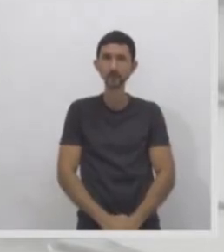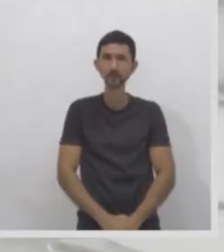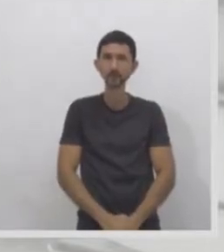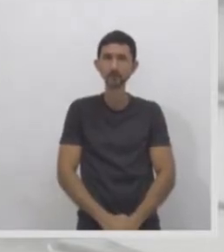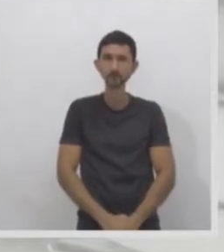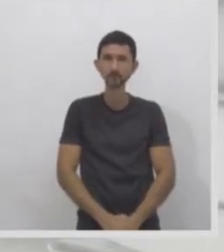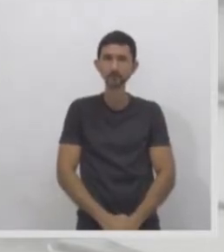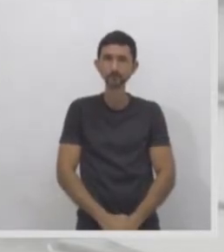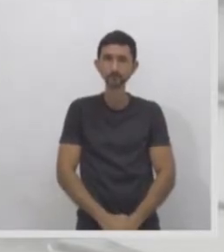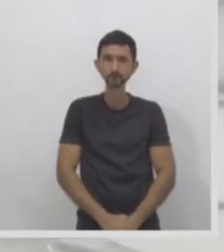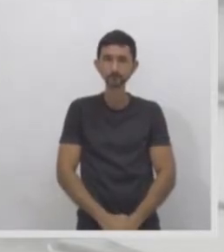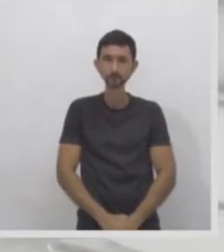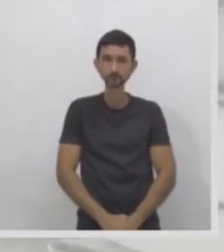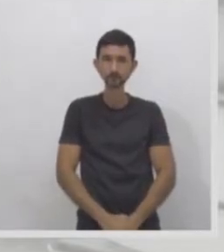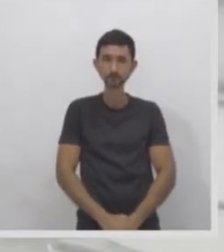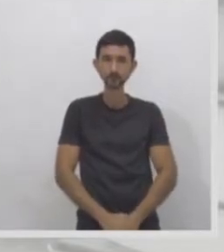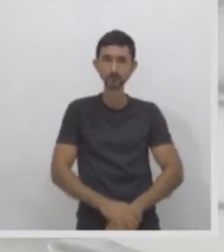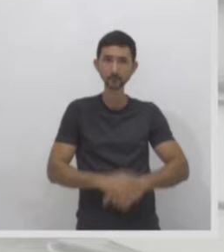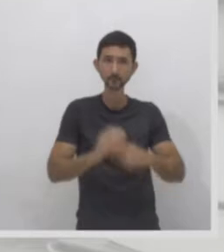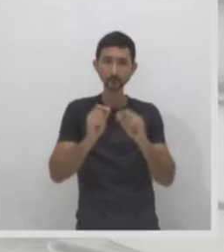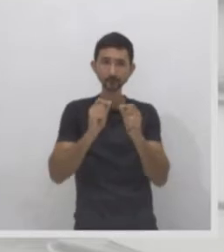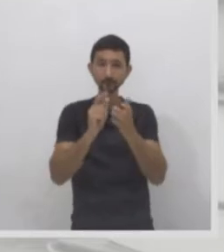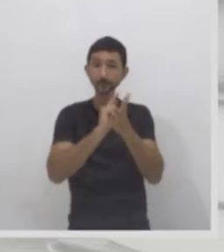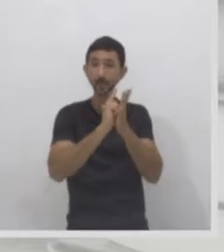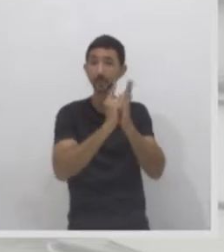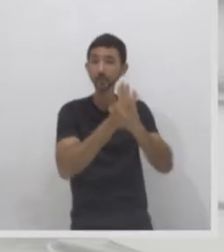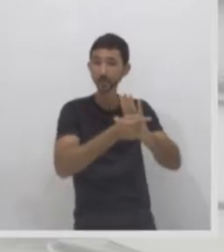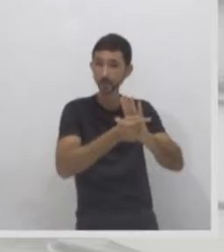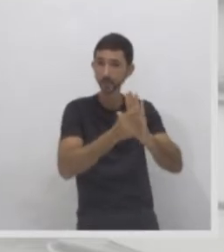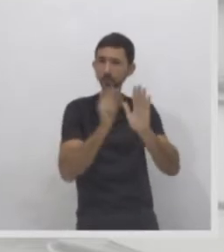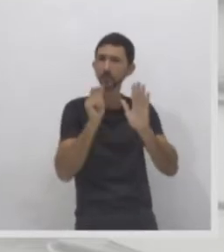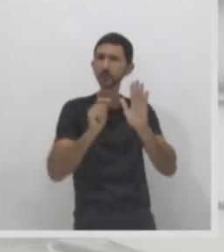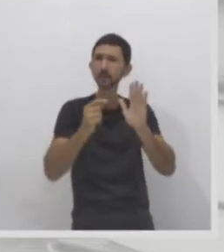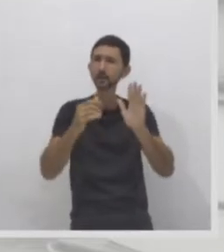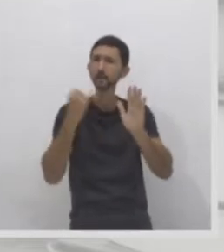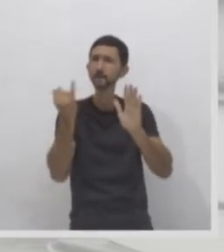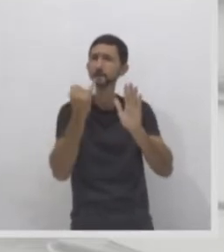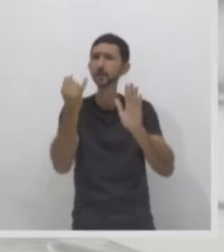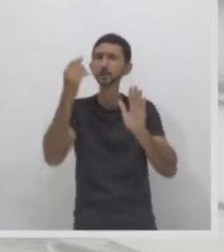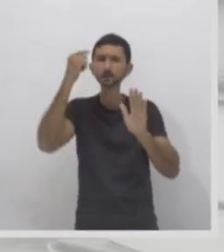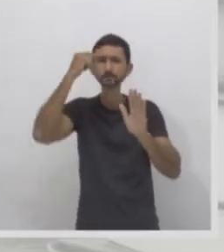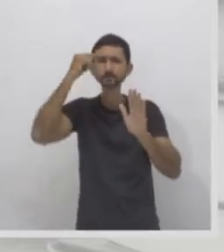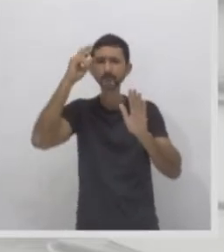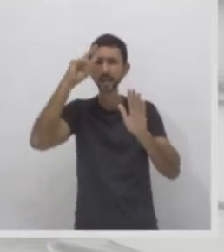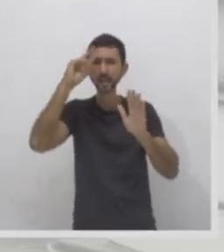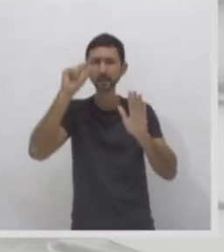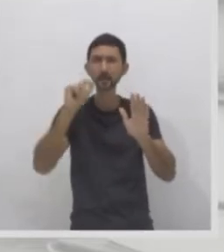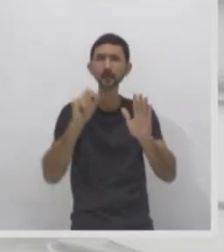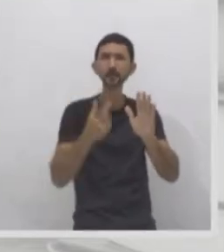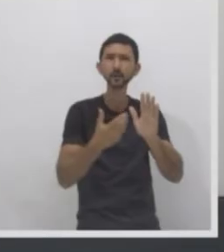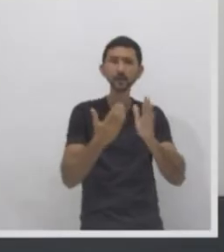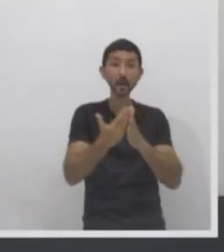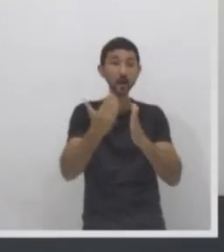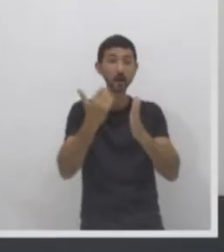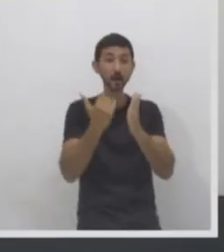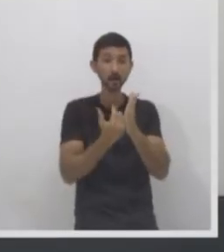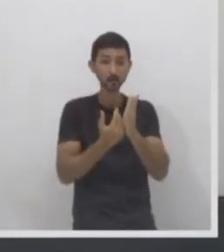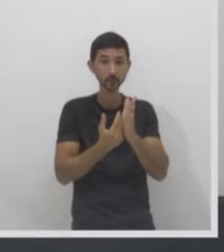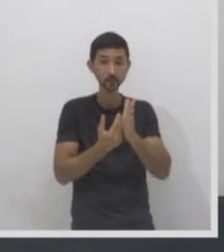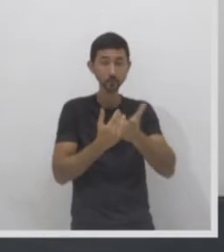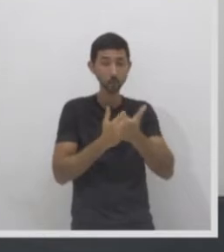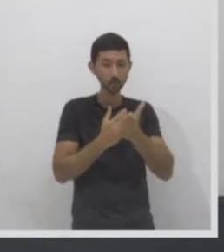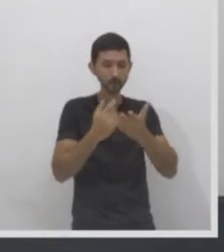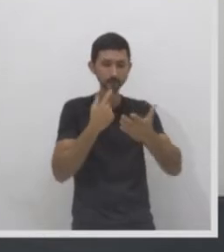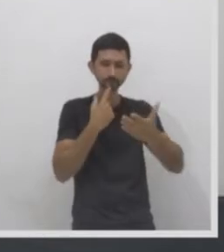Em relação a esse gênero, é importante nós sempre lembrarmos de que, antes de eu partir e